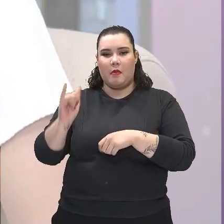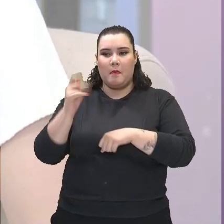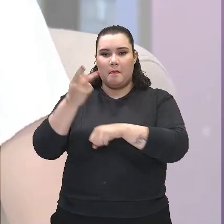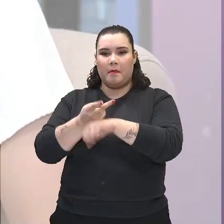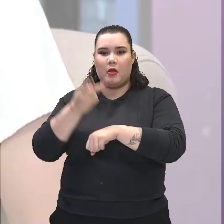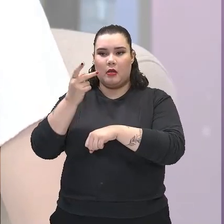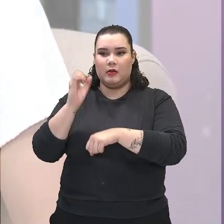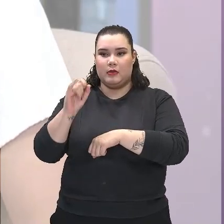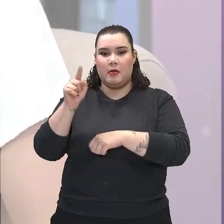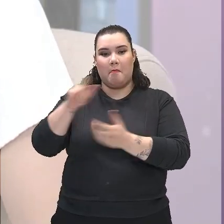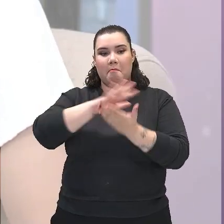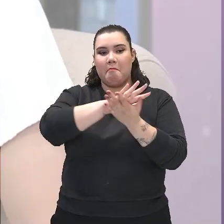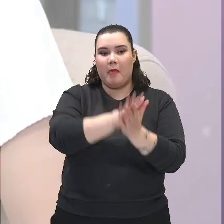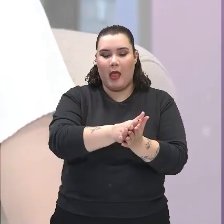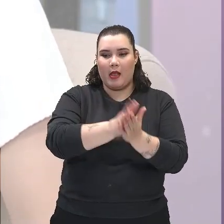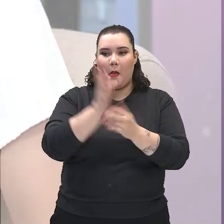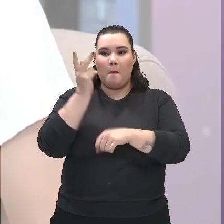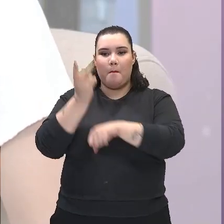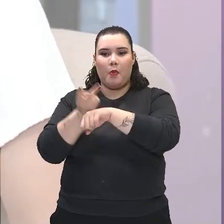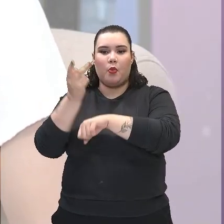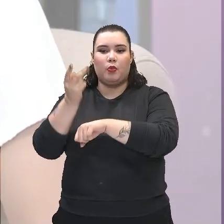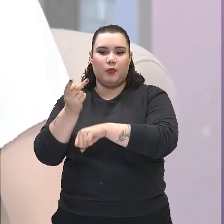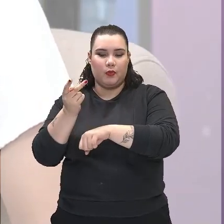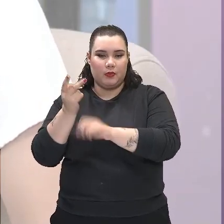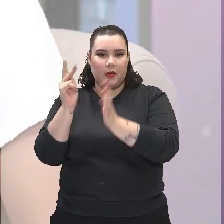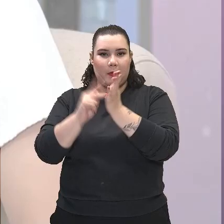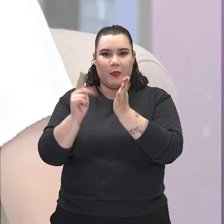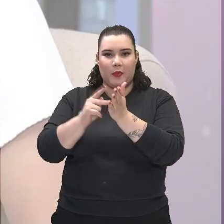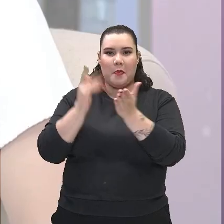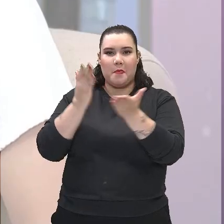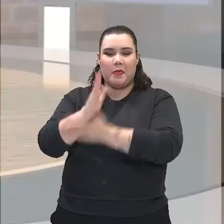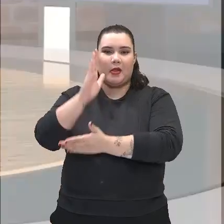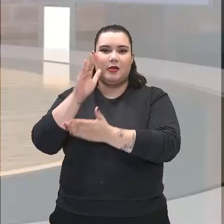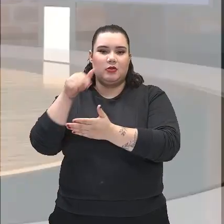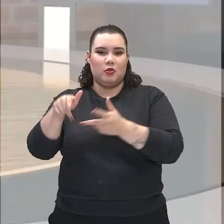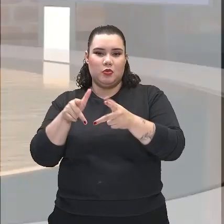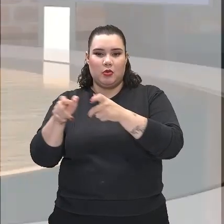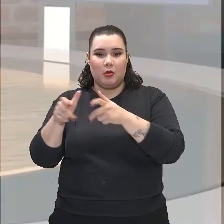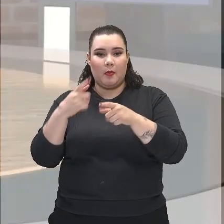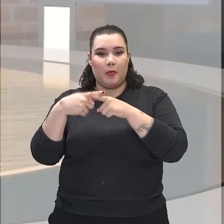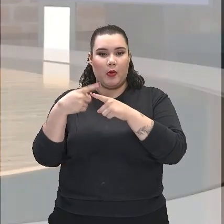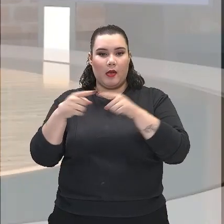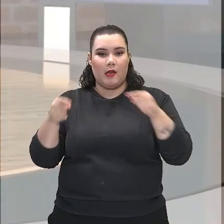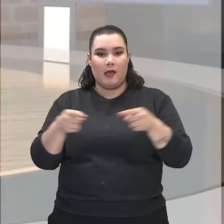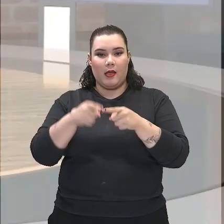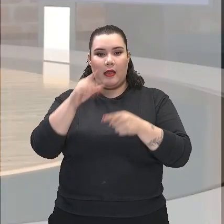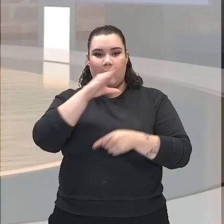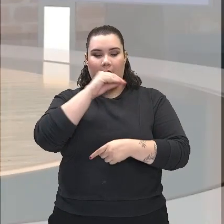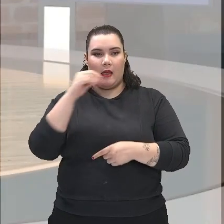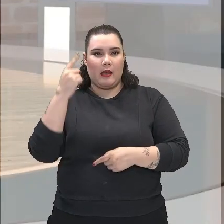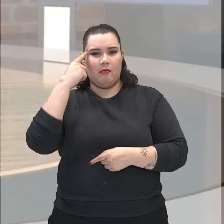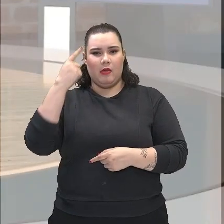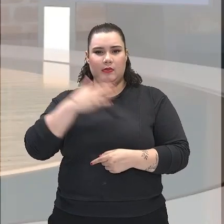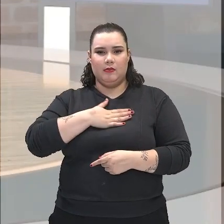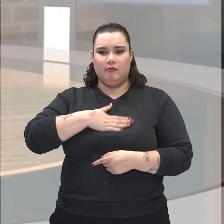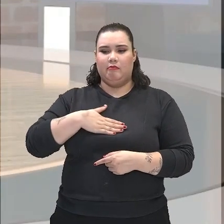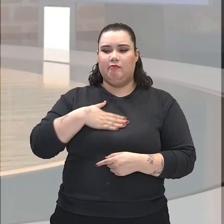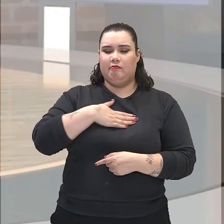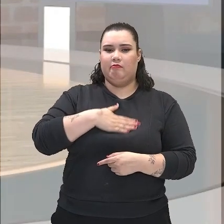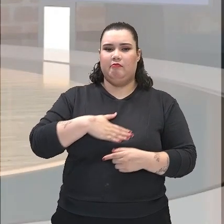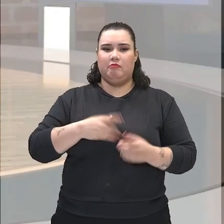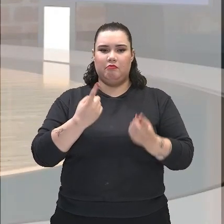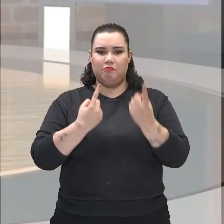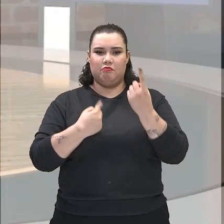por matar. Por quê? Porque isso ensina as crianças a associarem prazer,